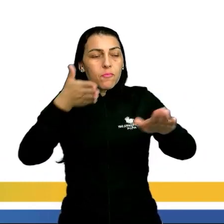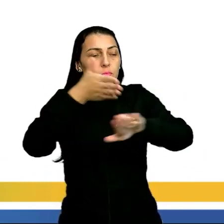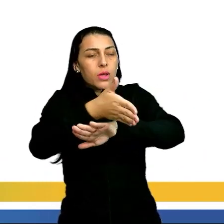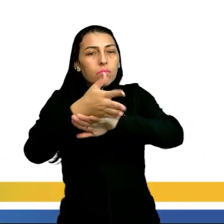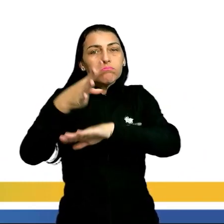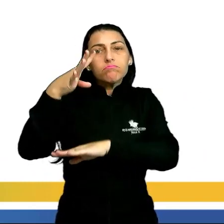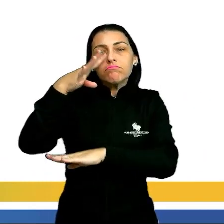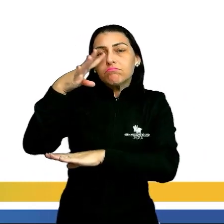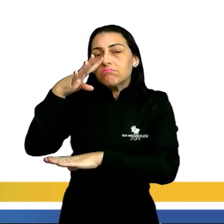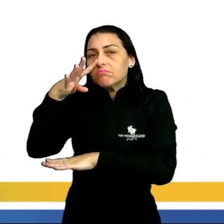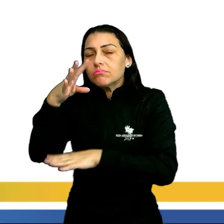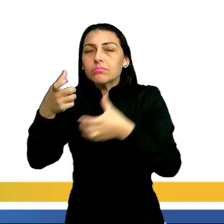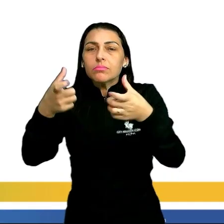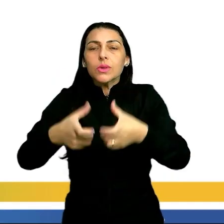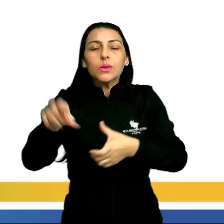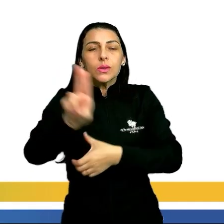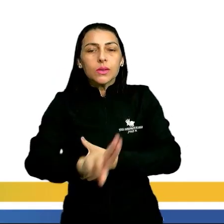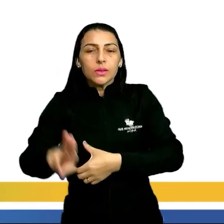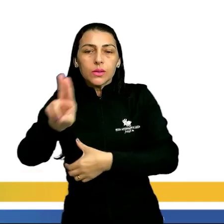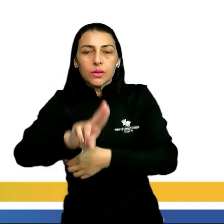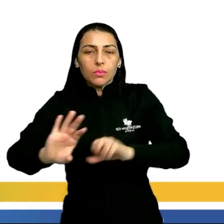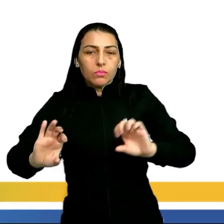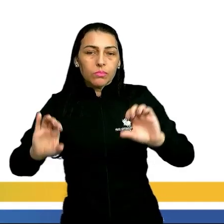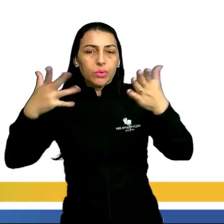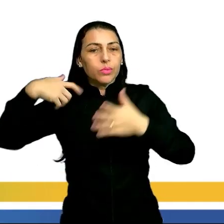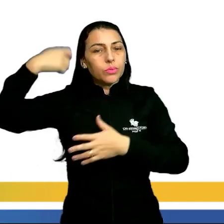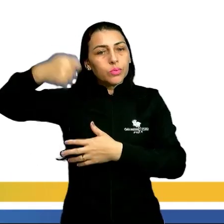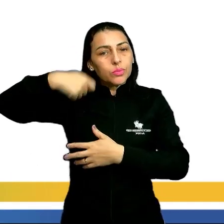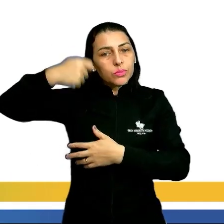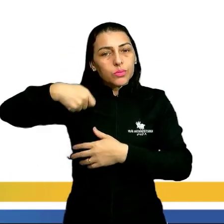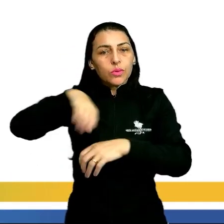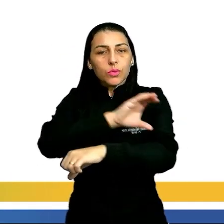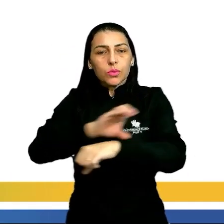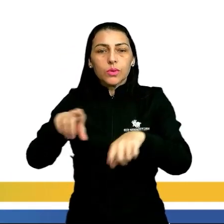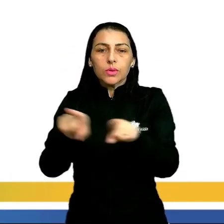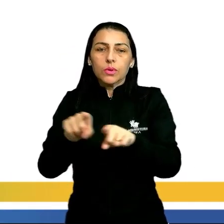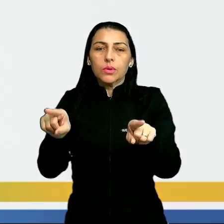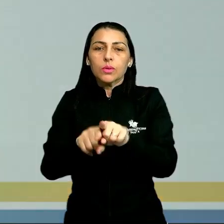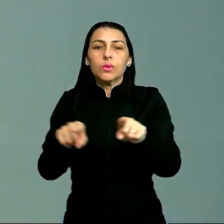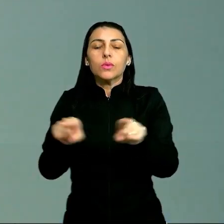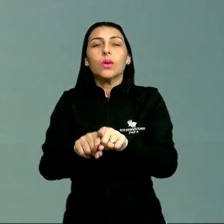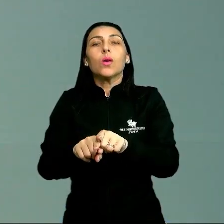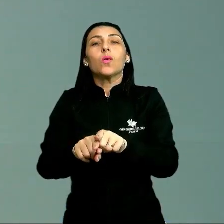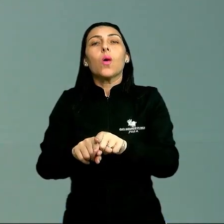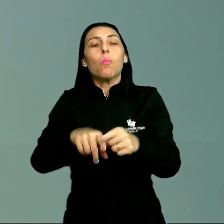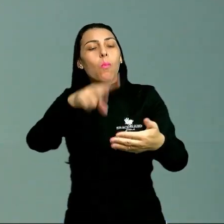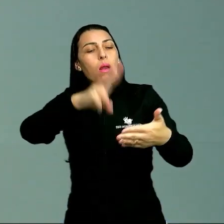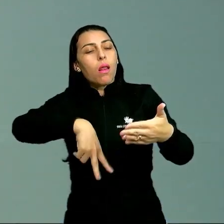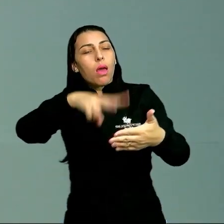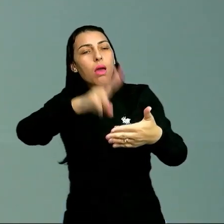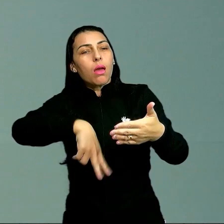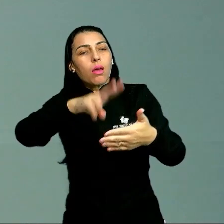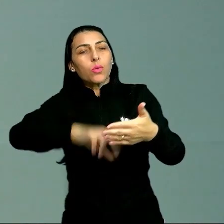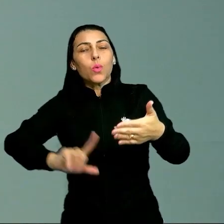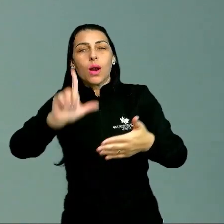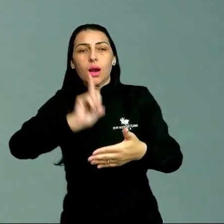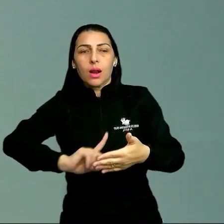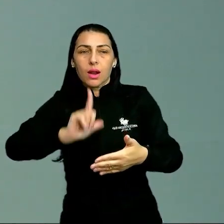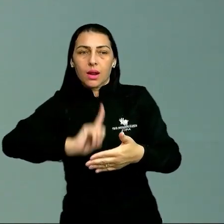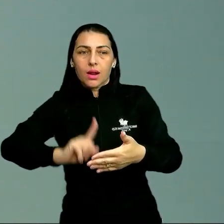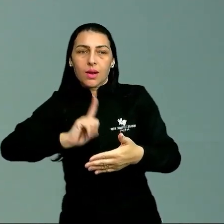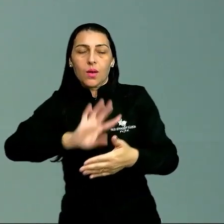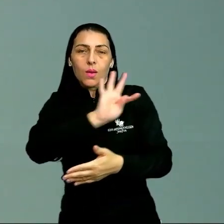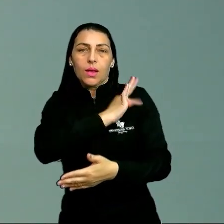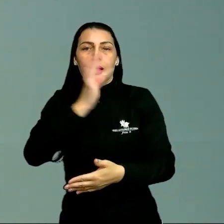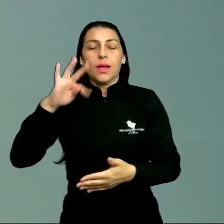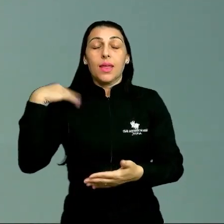visitação, é um local utilizado para eventos artísticos e culturais, como sarau literário. Lá e vem a professora, né? Nem guia